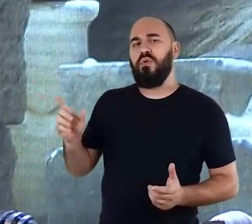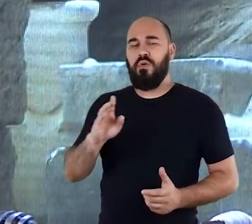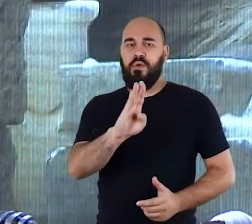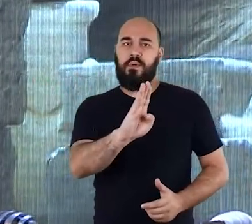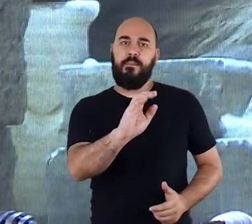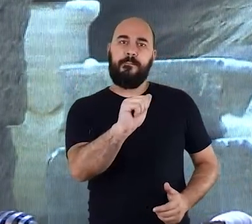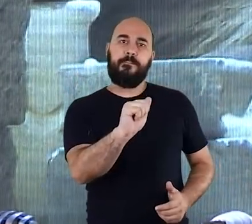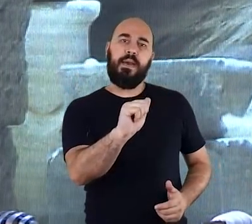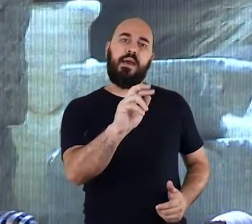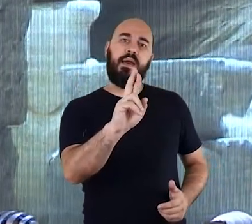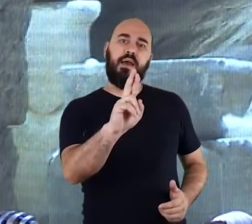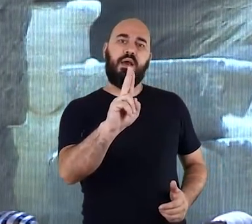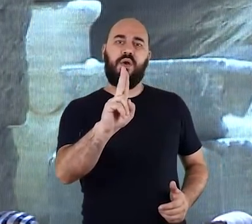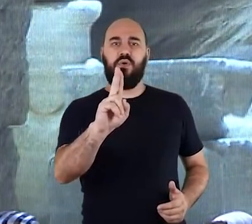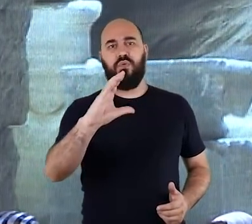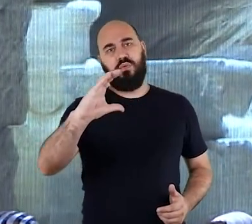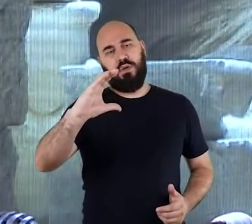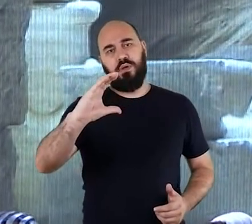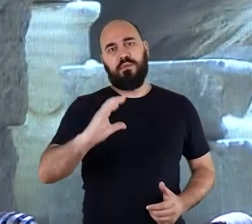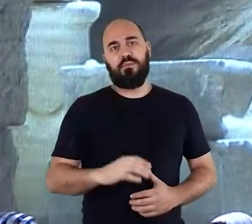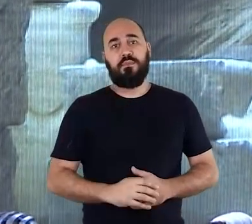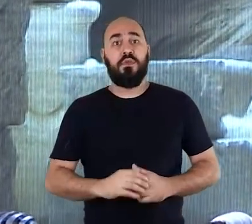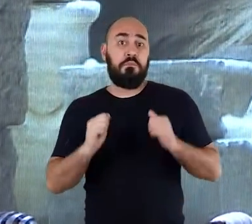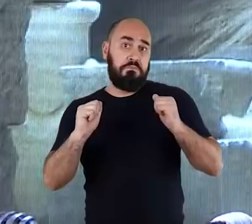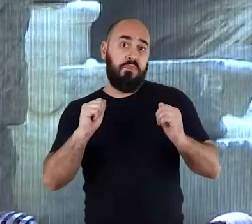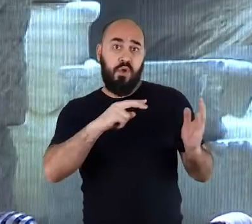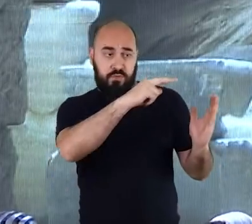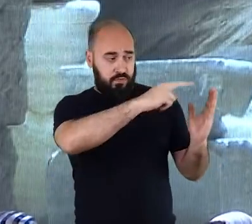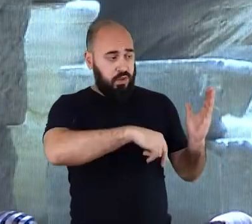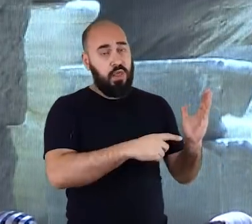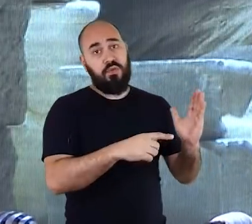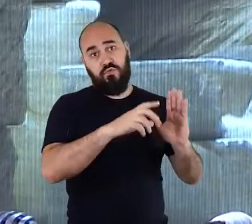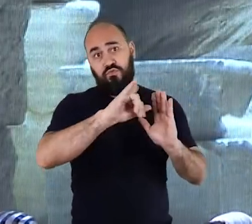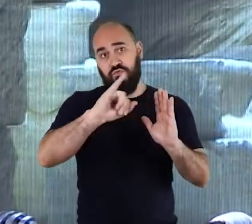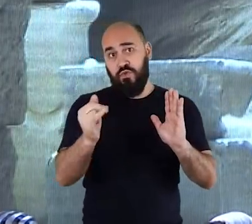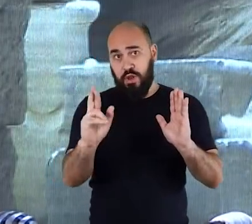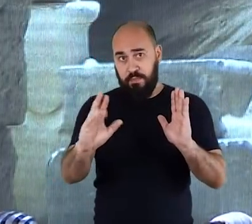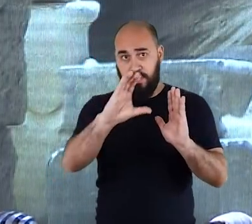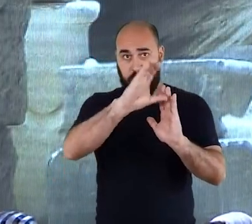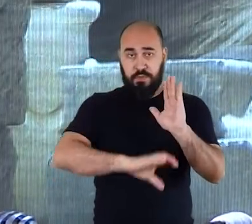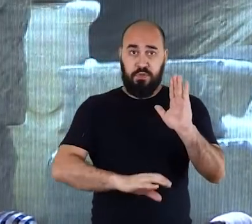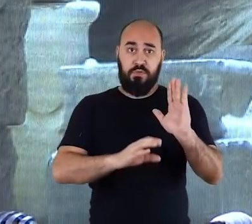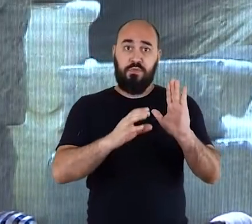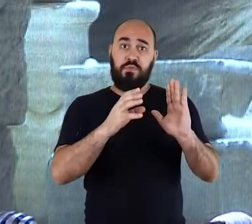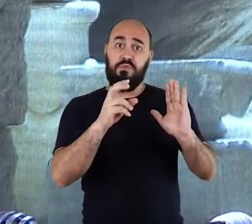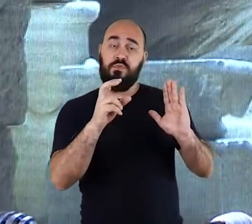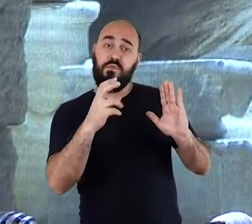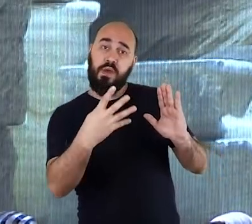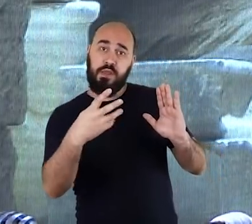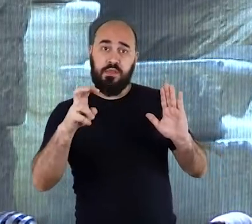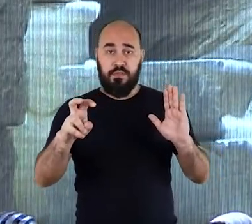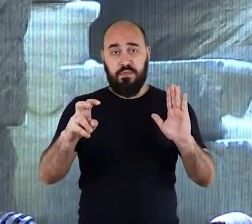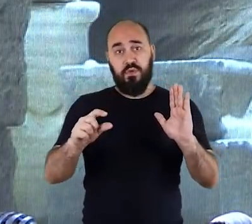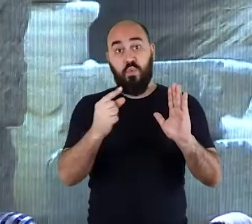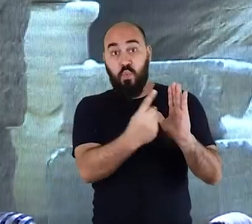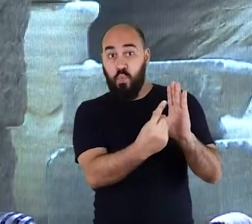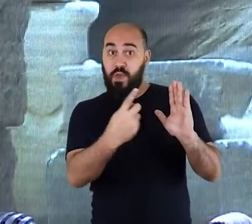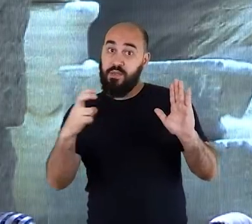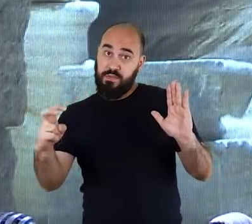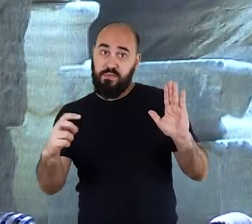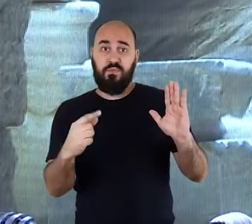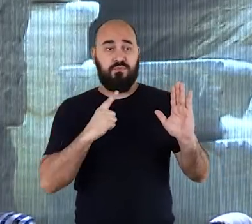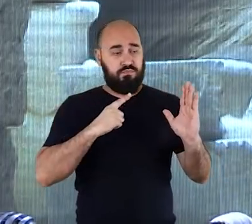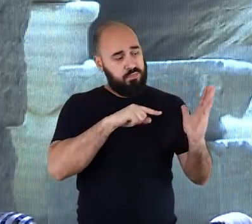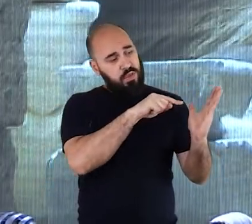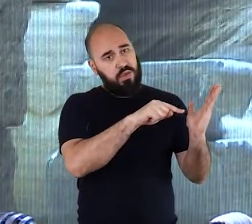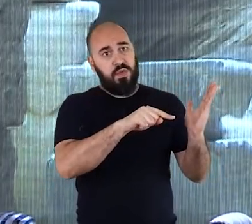secretário do profeta Jeremias. Você pode ler isso em Jeremias, capítulo 45, versículos 1 a 5. E o selo, ou pelo menos a marca do